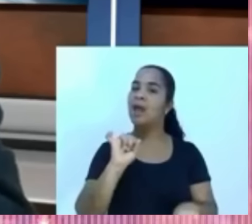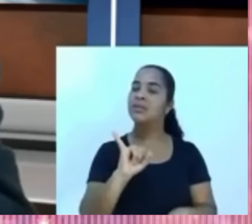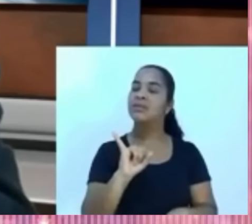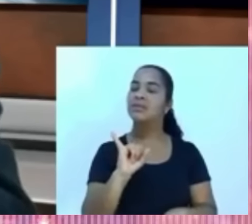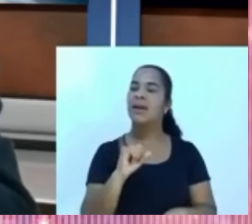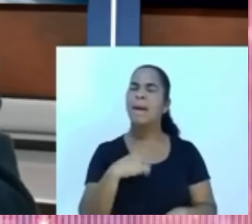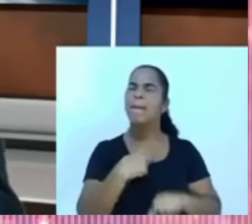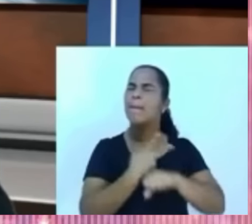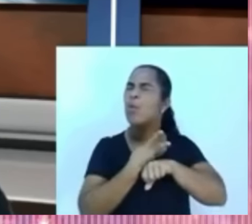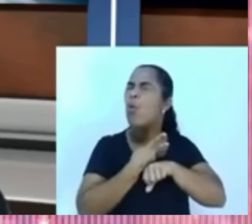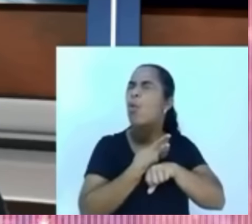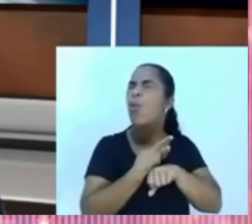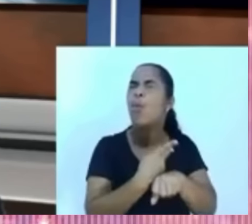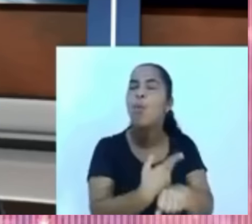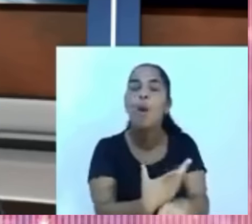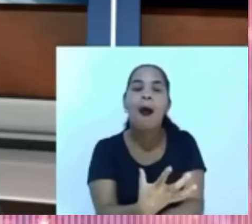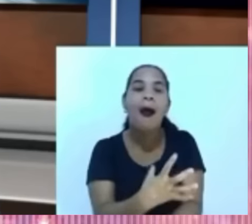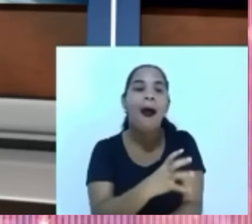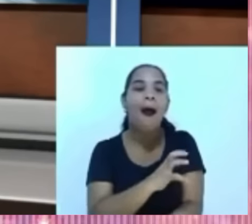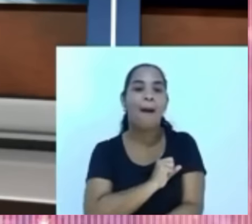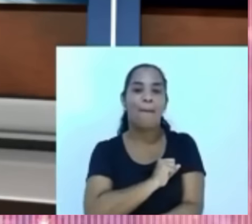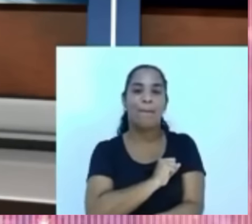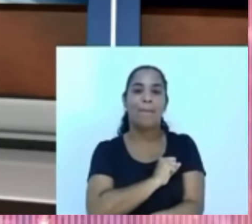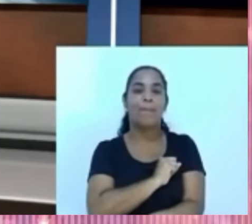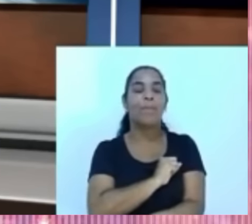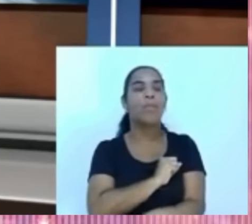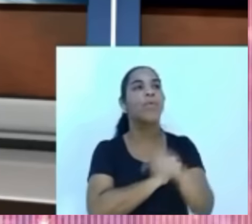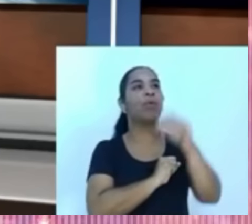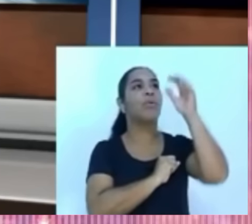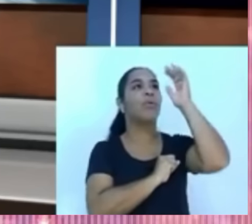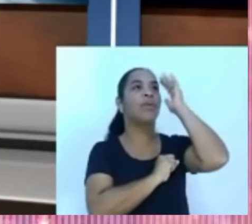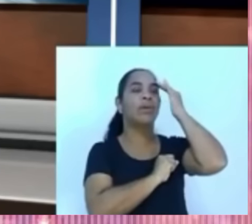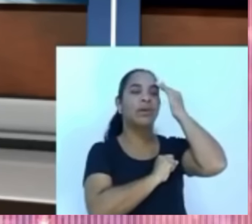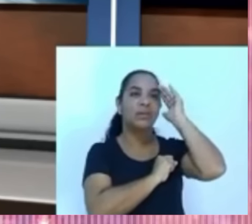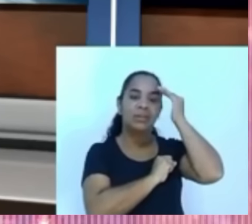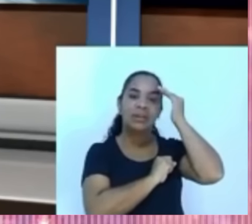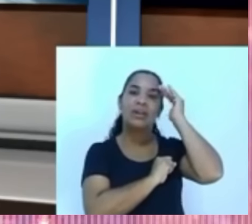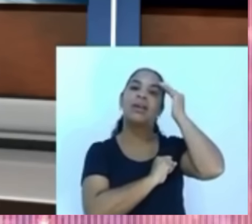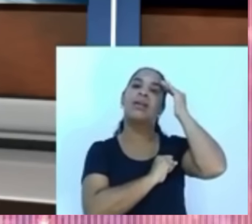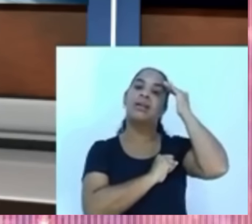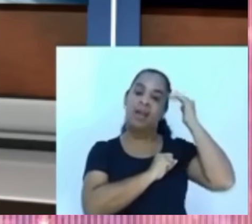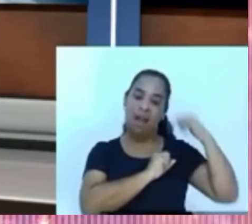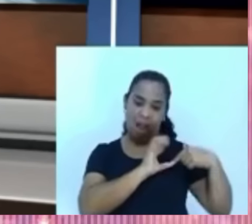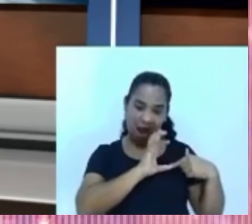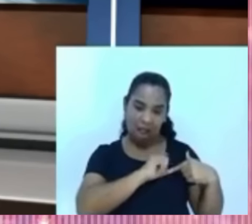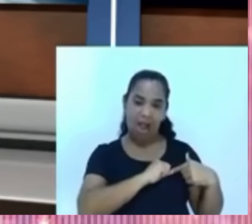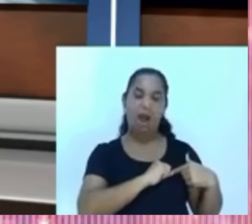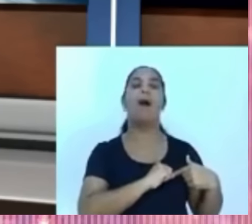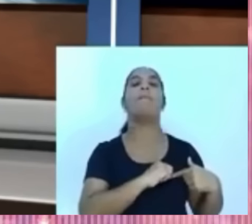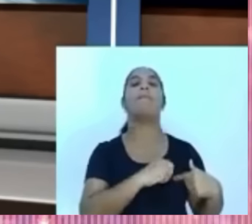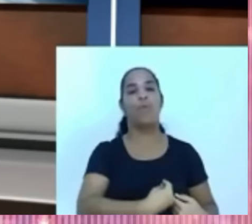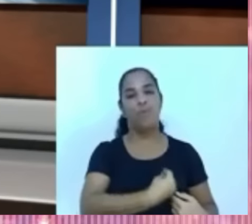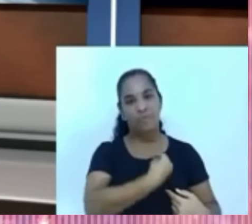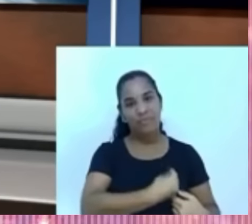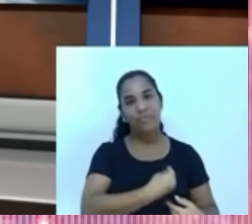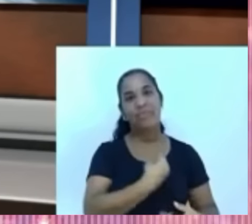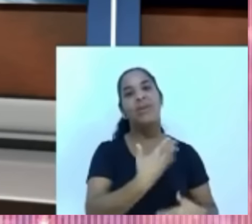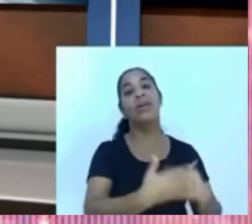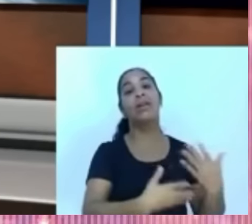amor e começarmos a entender que a nossa vida tem um sentido esse sentido é amar o